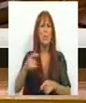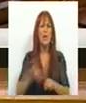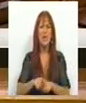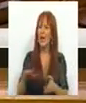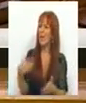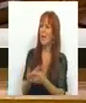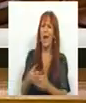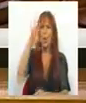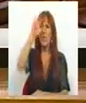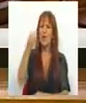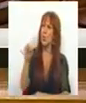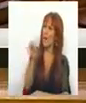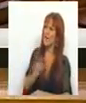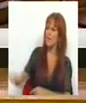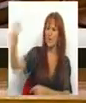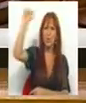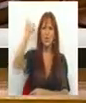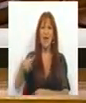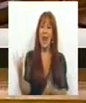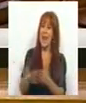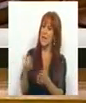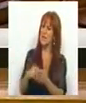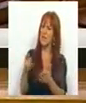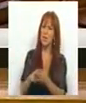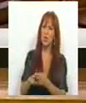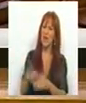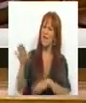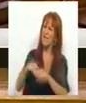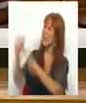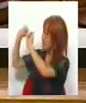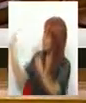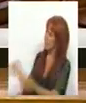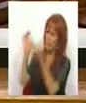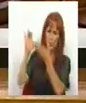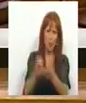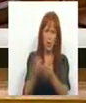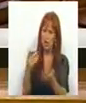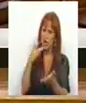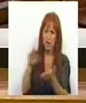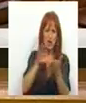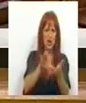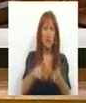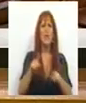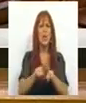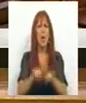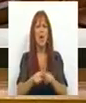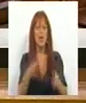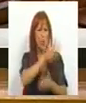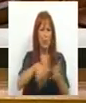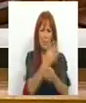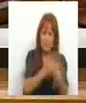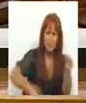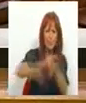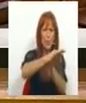sido colocado por um governo socialista na necessidade de fazer um resgate externo, de passar por um programa